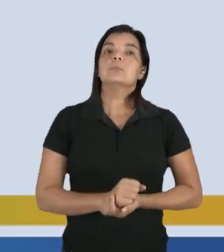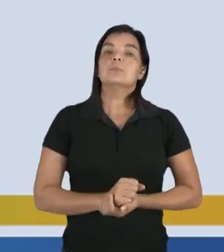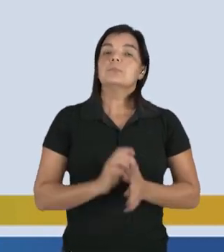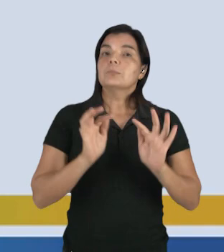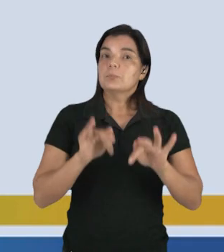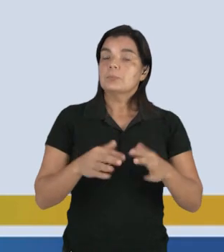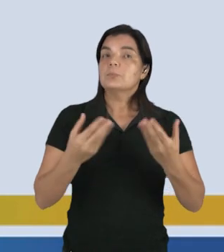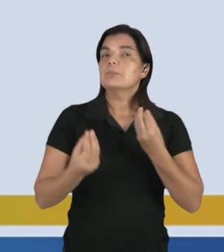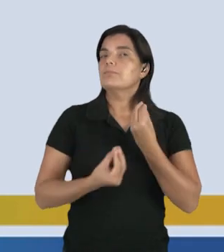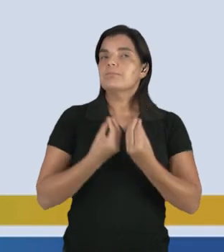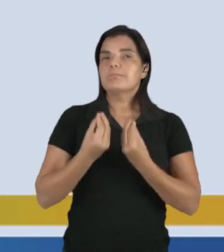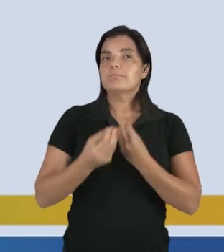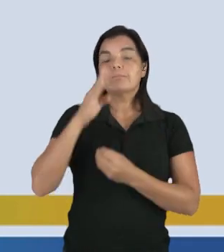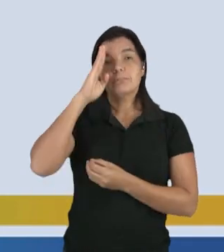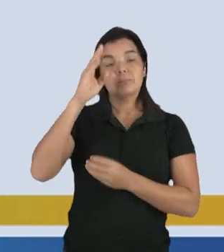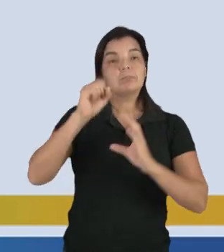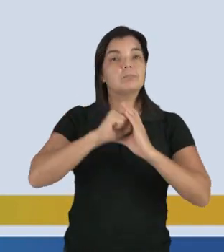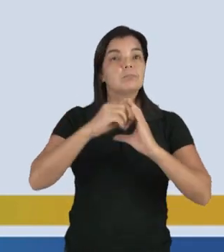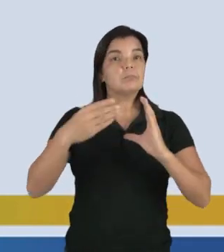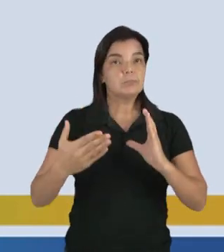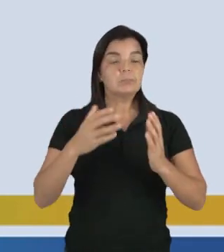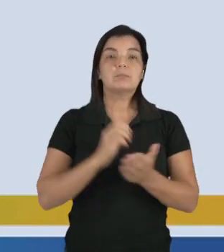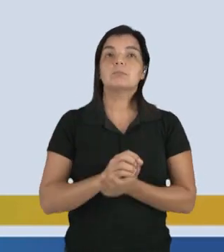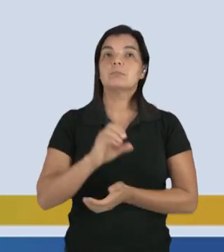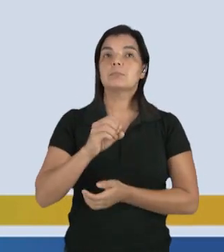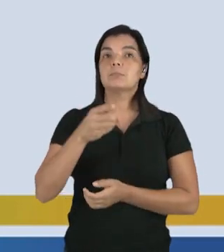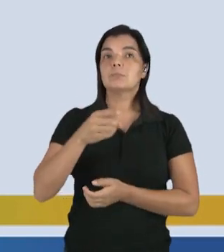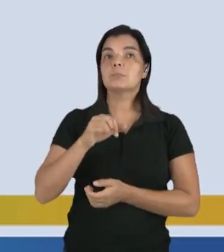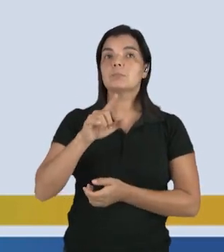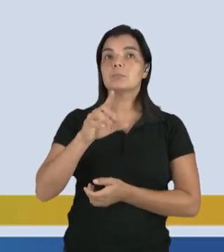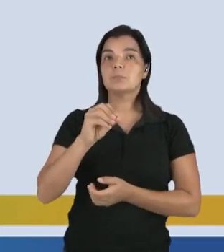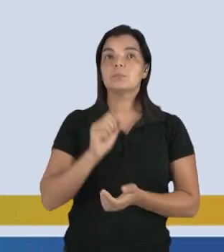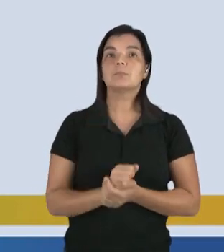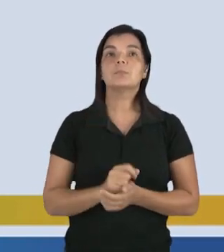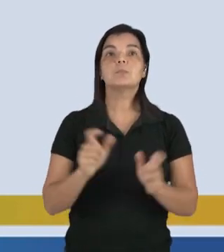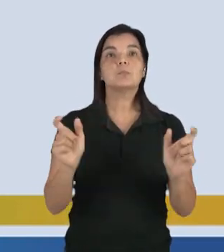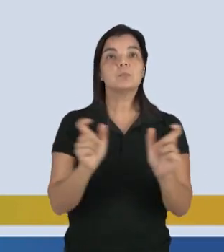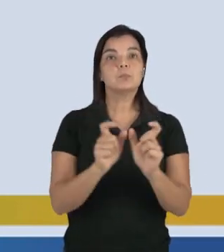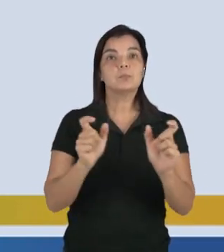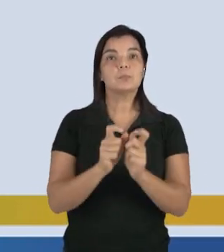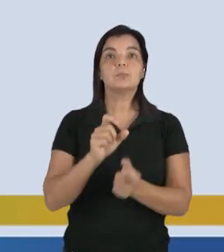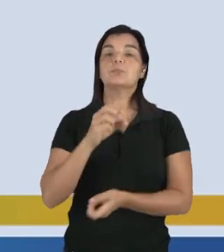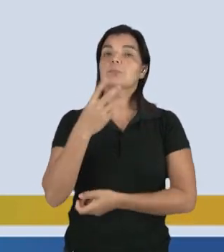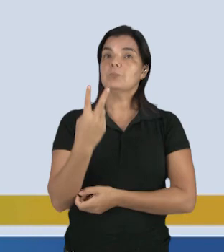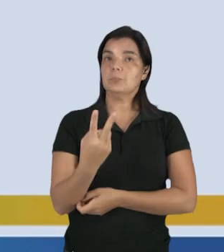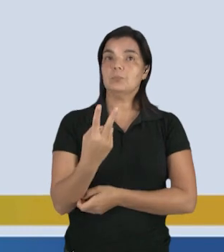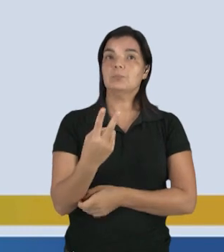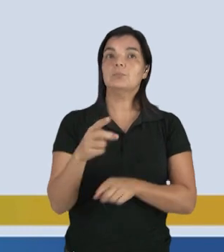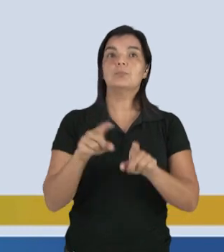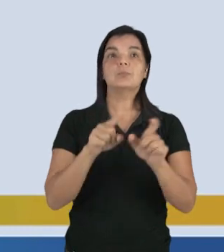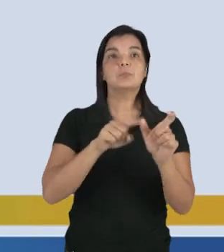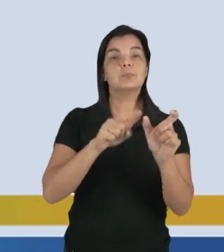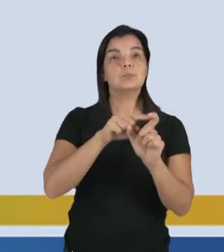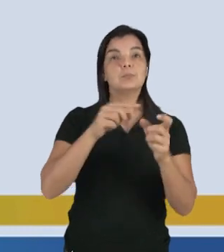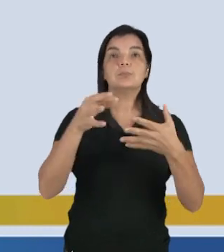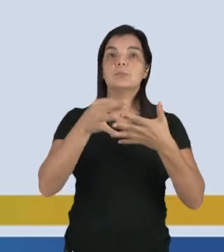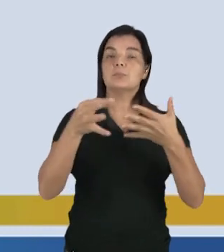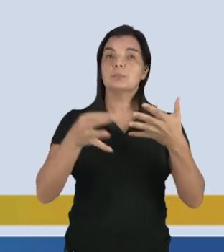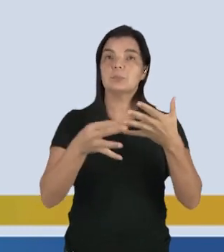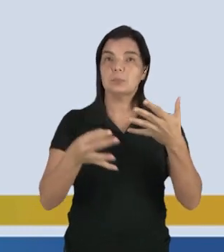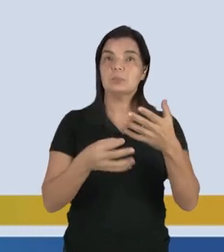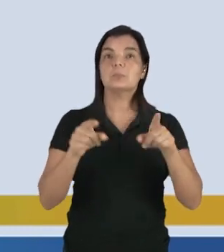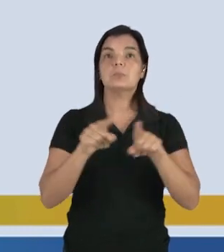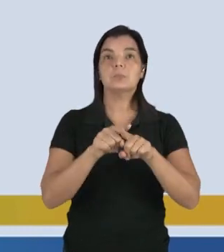nós chegamos nos óxidos. Qual é a principal característica dos óxidos? Os óxidos são compostos bivalentes, ou